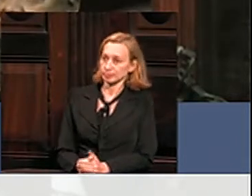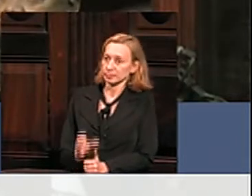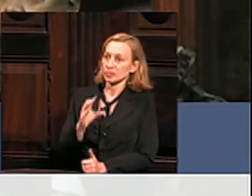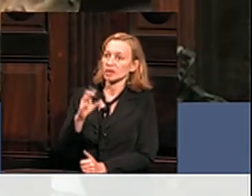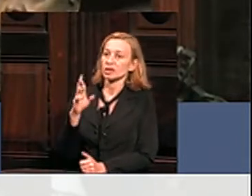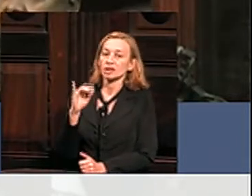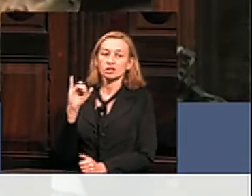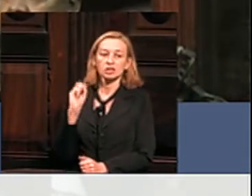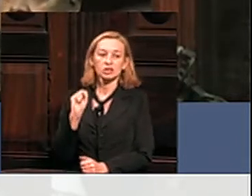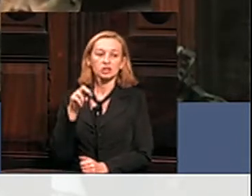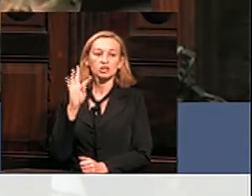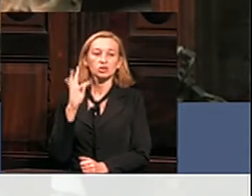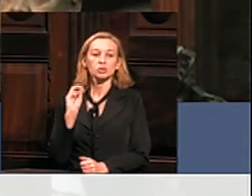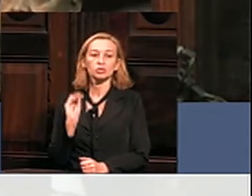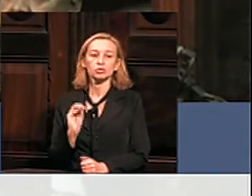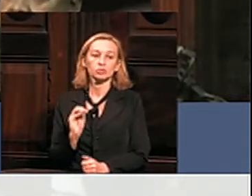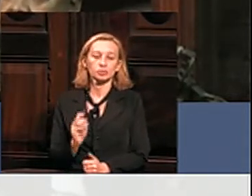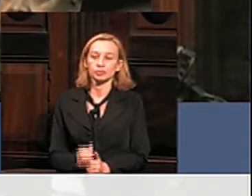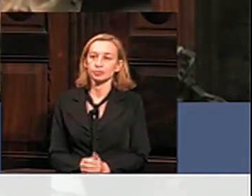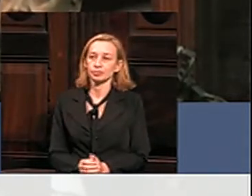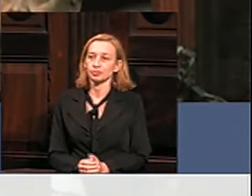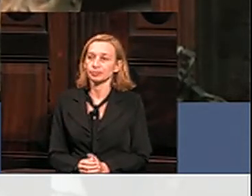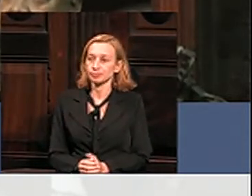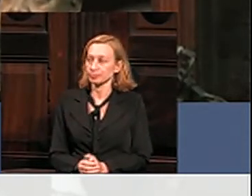Cristino Áureo.